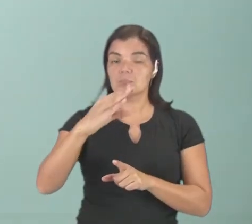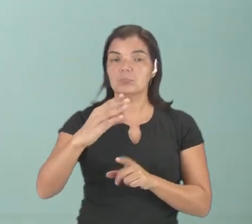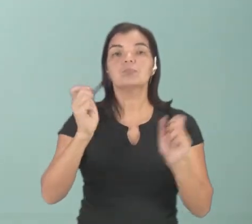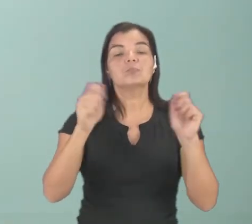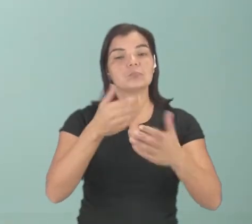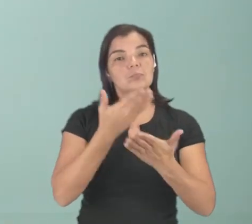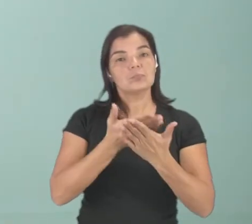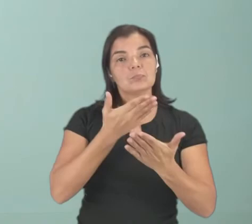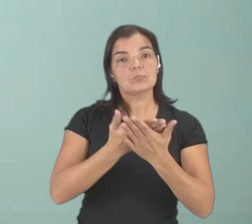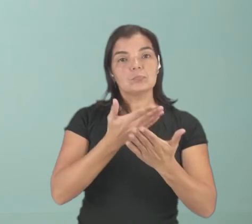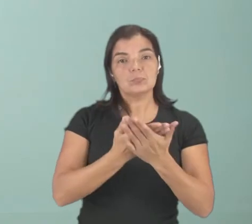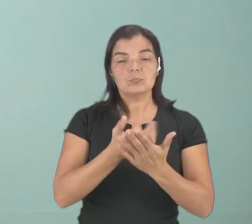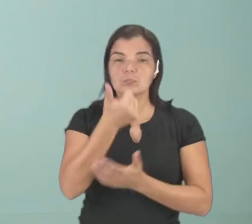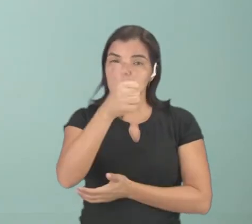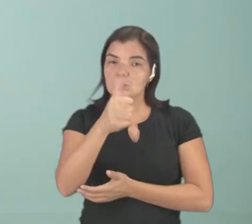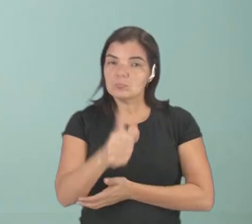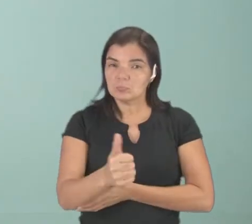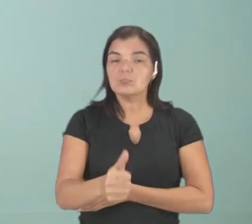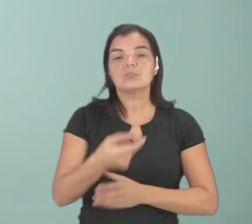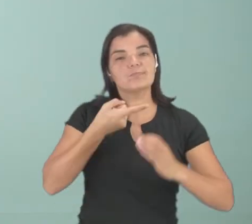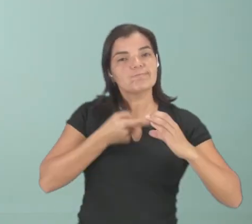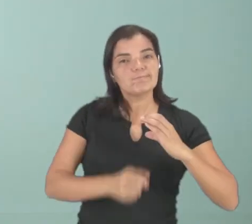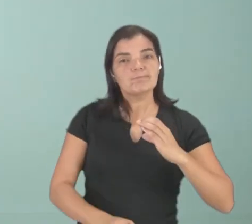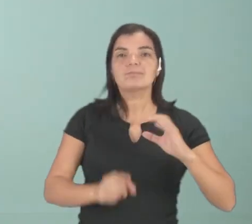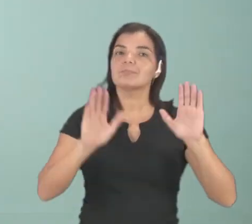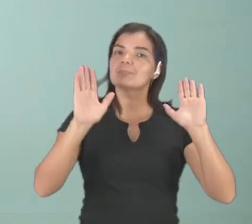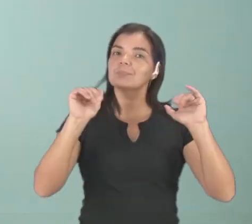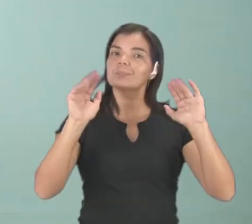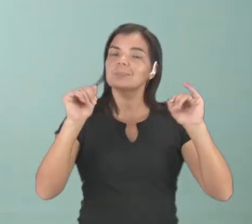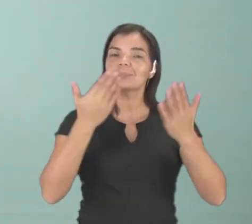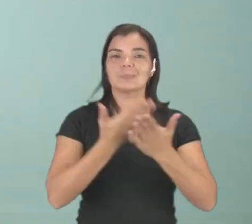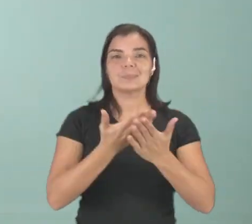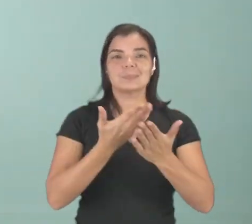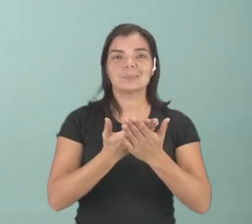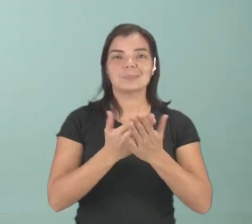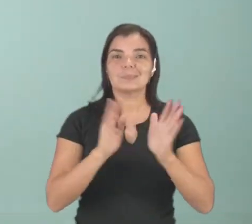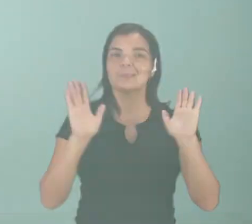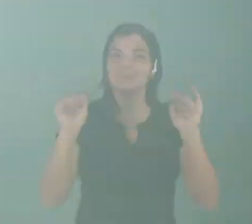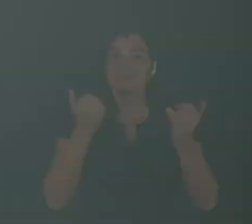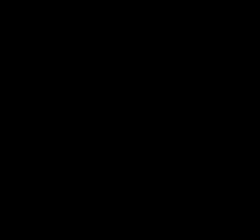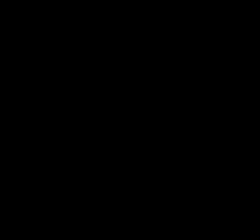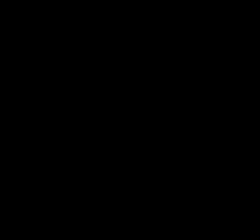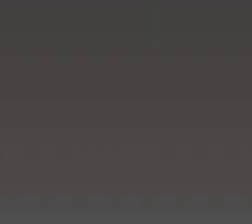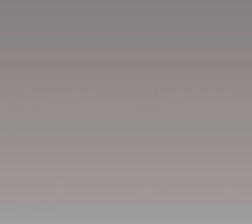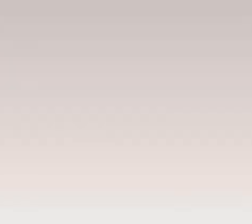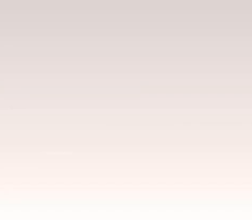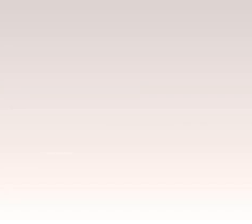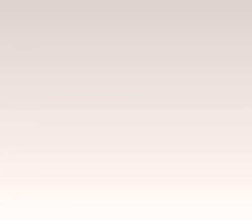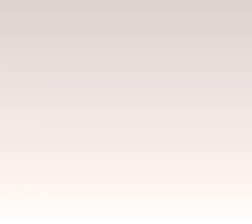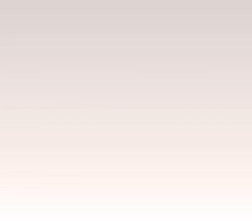pode estudar essa questão e analisá-la com mais profundidade. Até a próxima aula. Estudem!